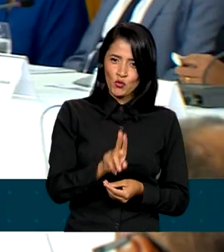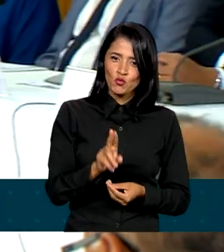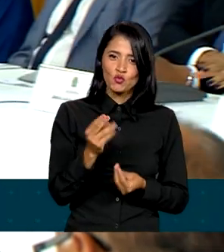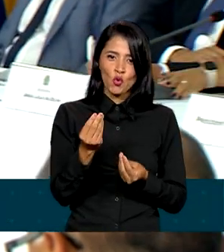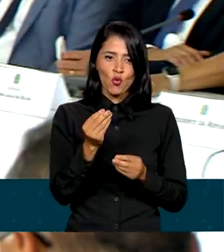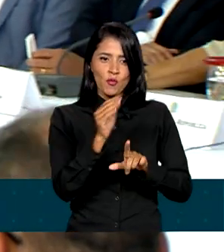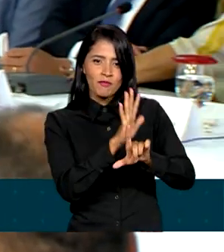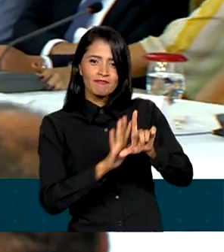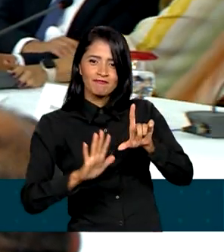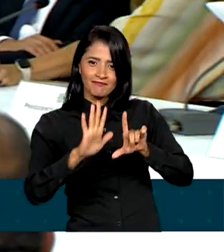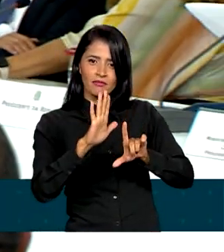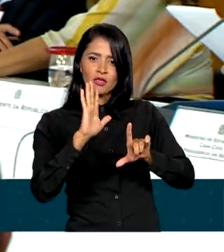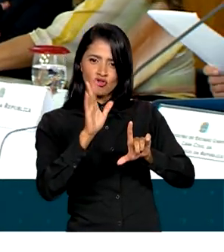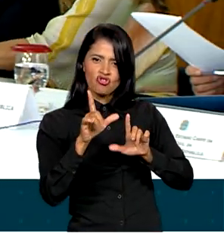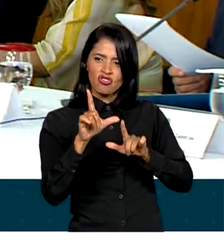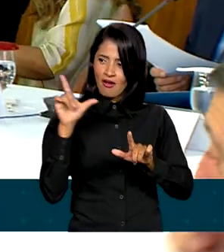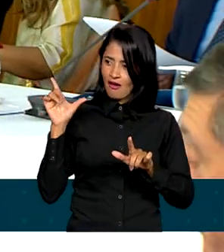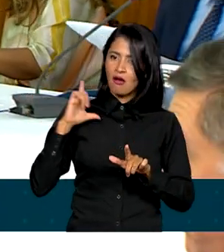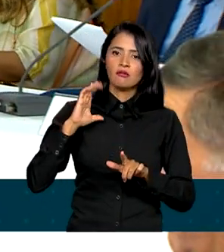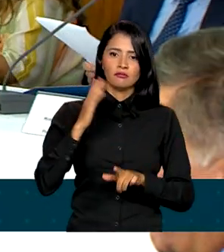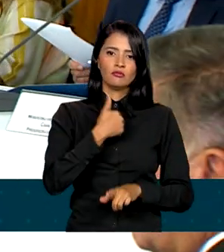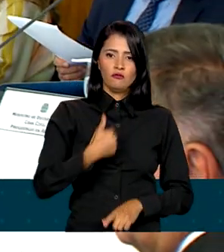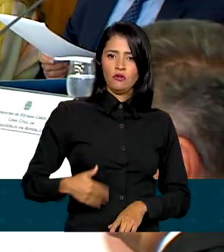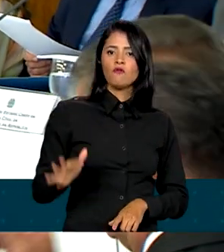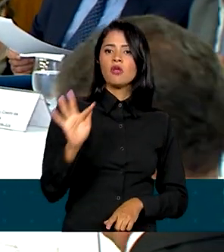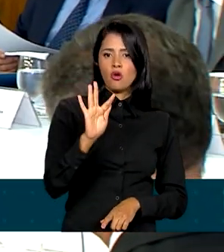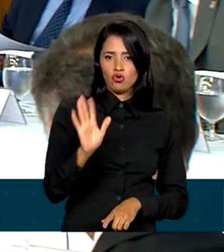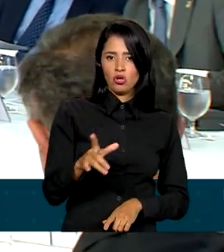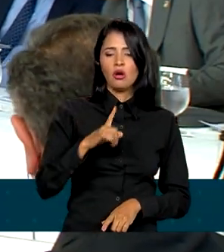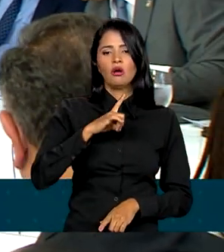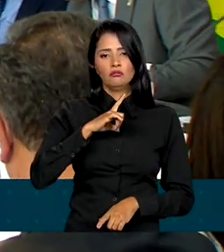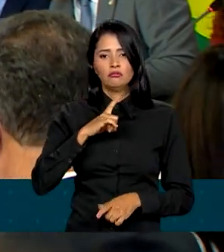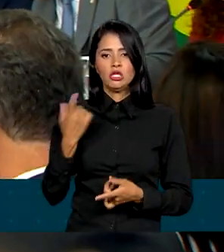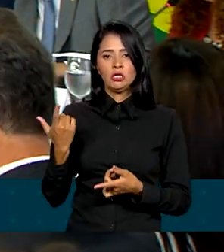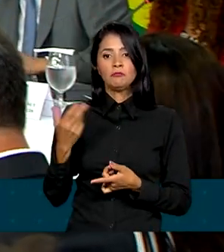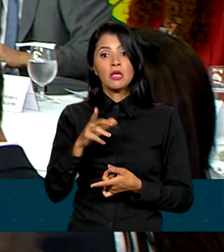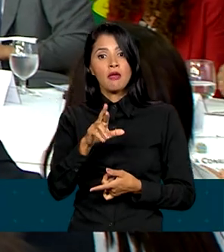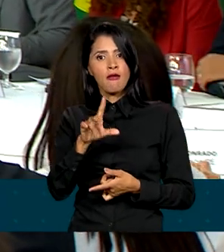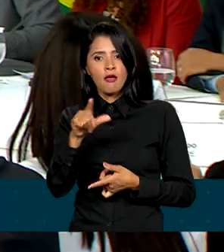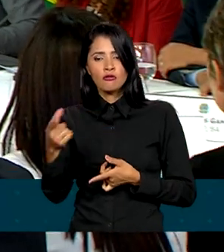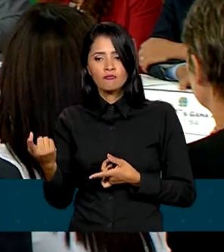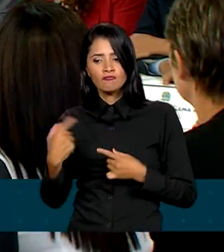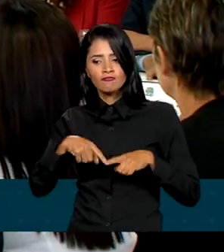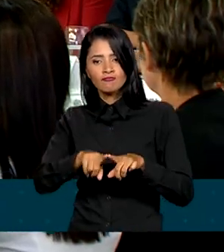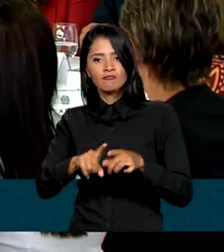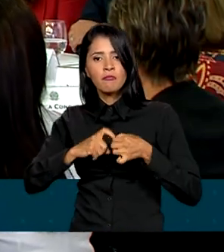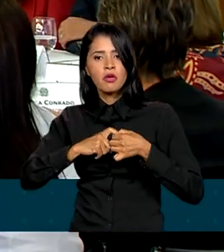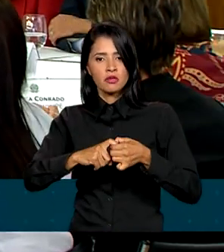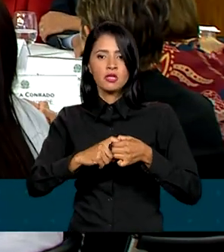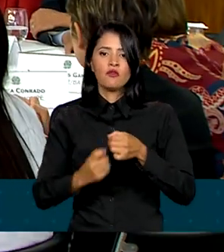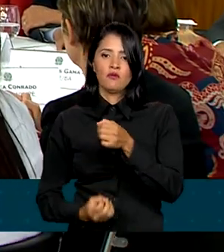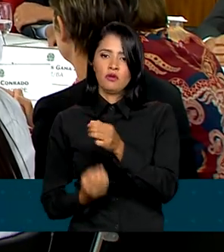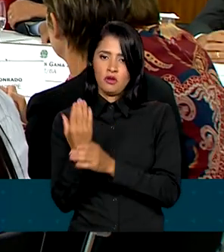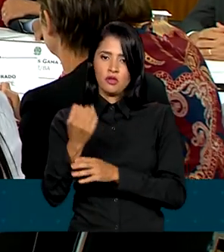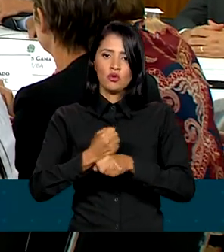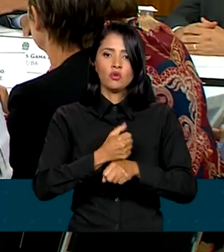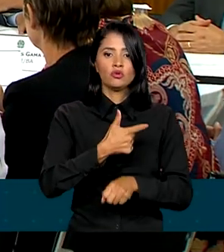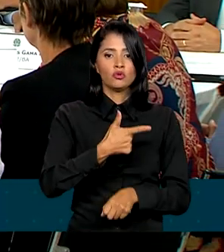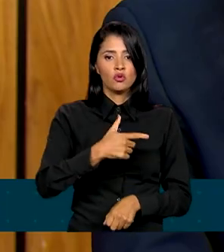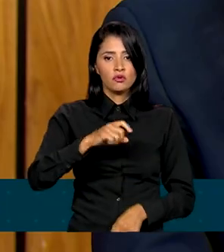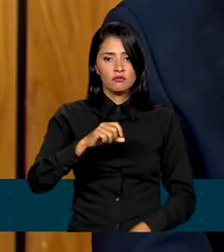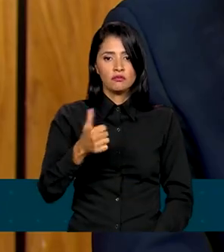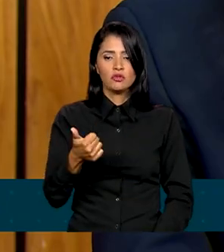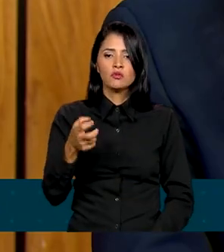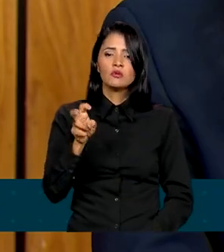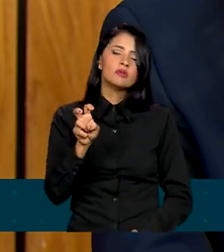uma plataforma que já existia no governo federal, né, e de uma rede de parcerias que foi montada em 2015, e que era